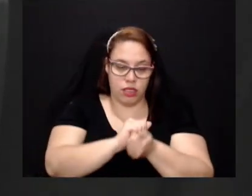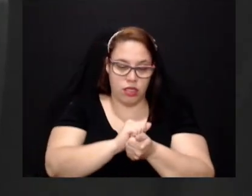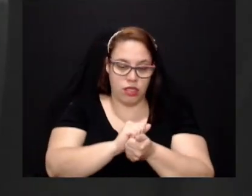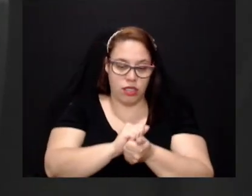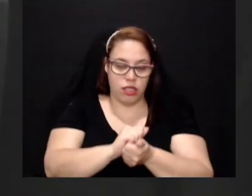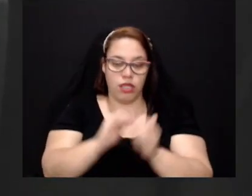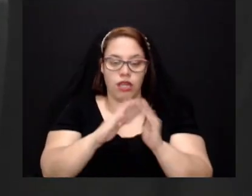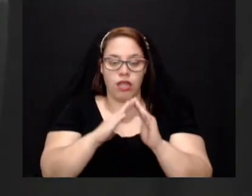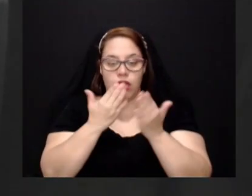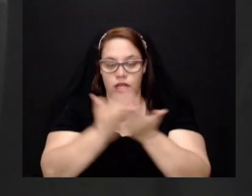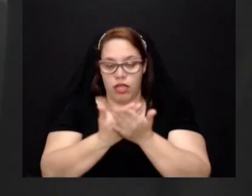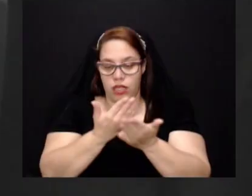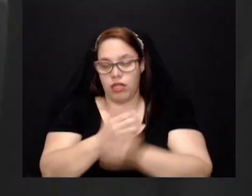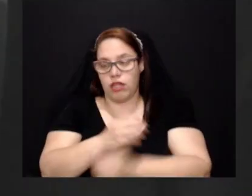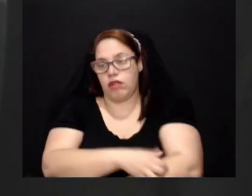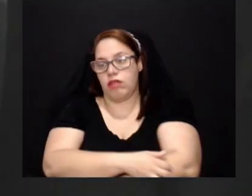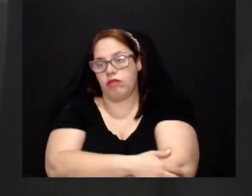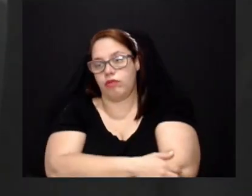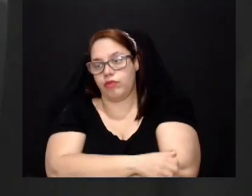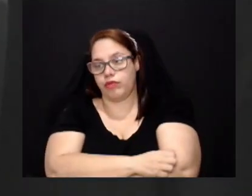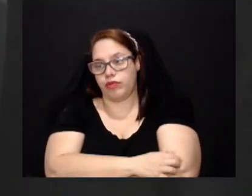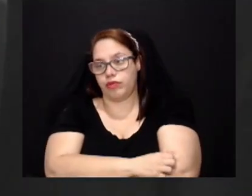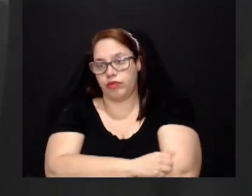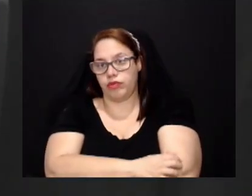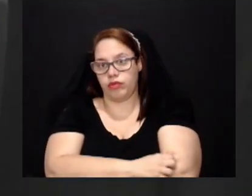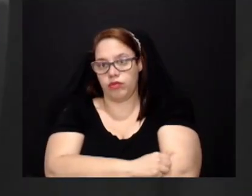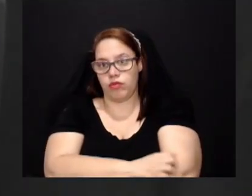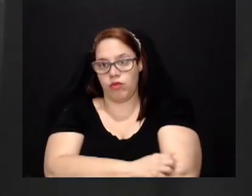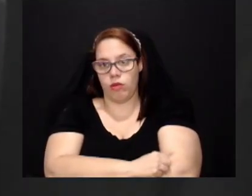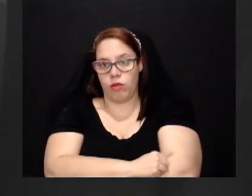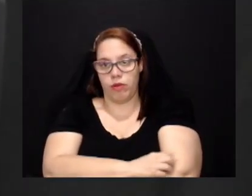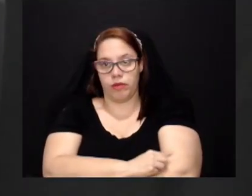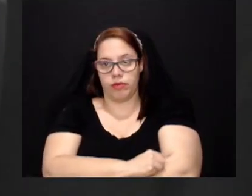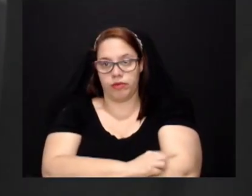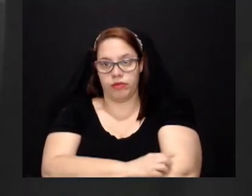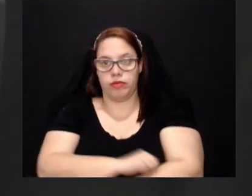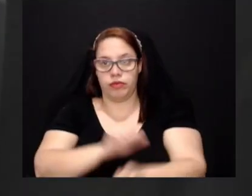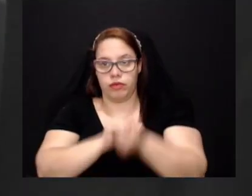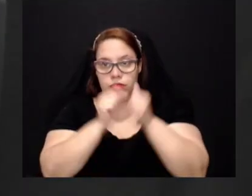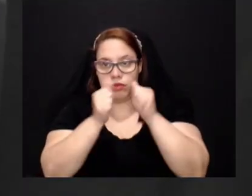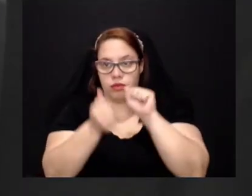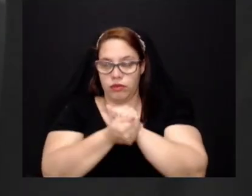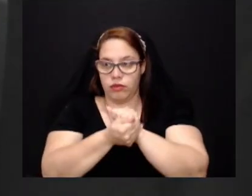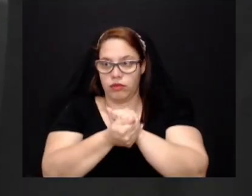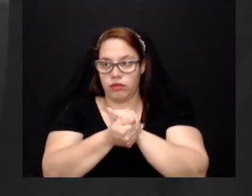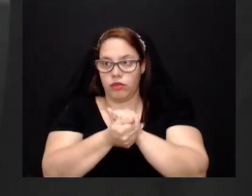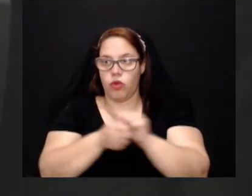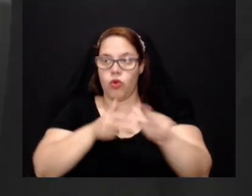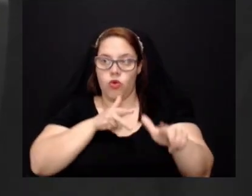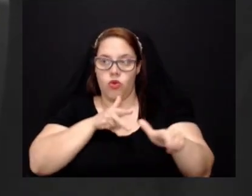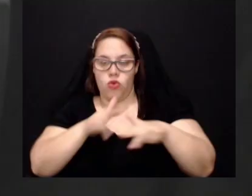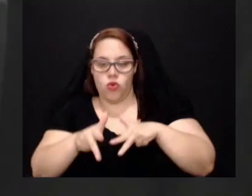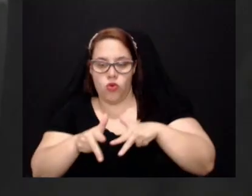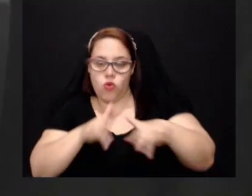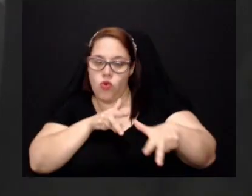né? Então, essas coisas me moldaram. O rap, mostrar pra gente